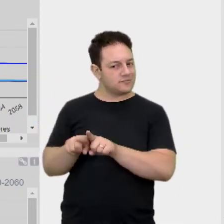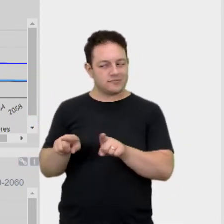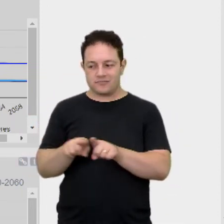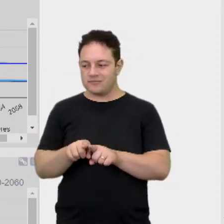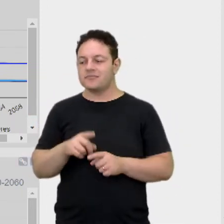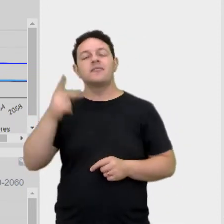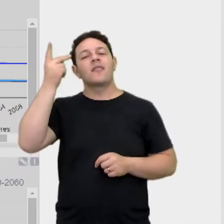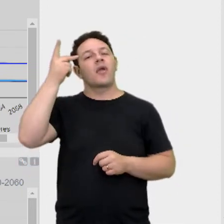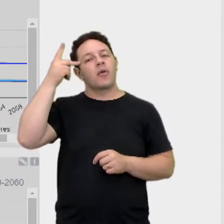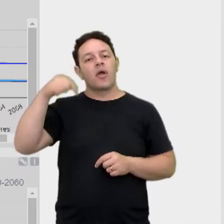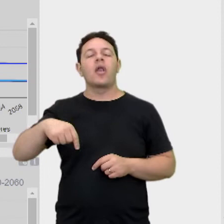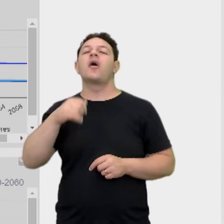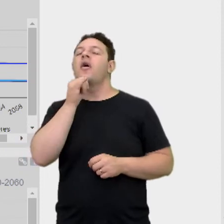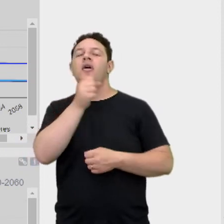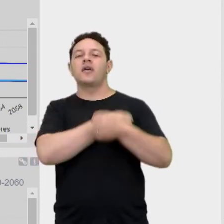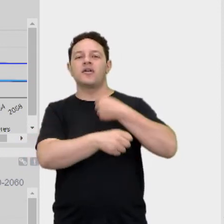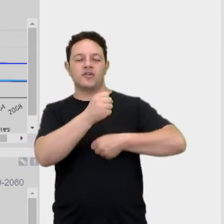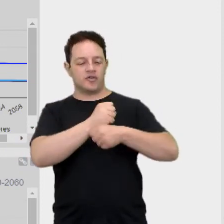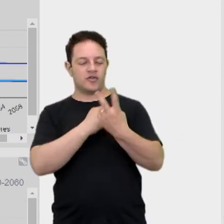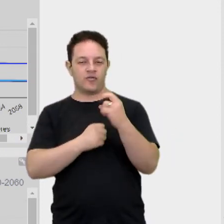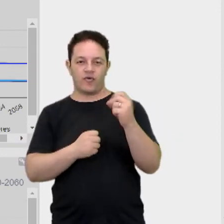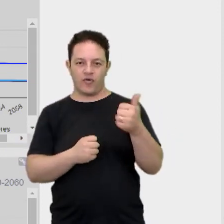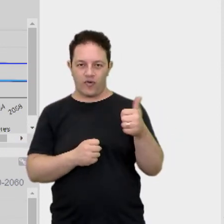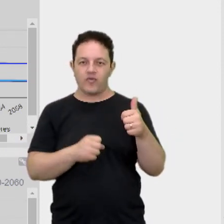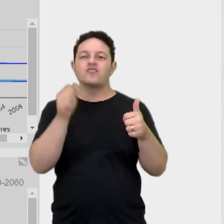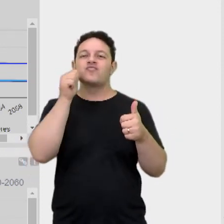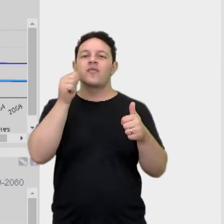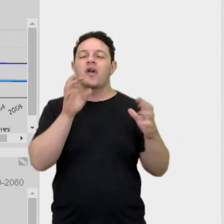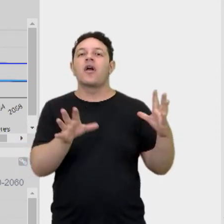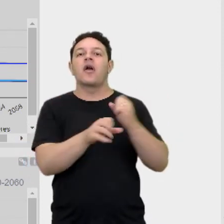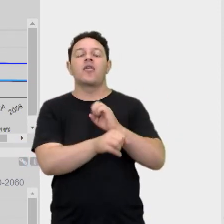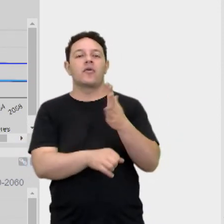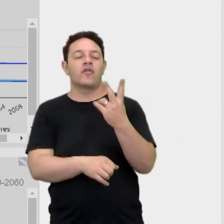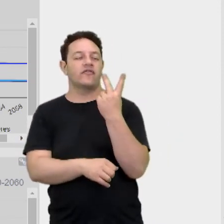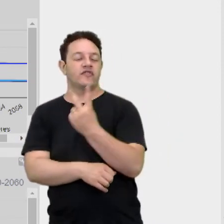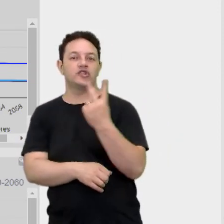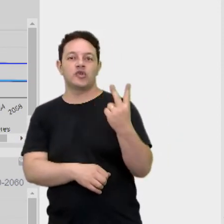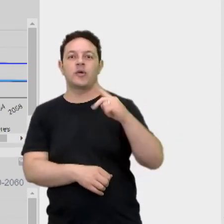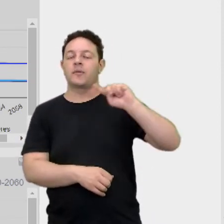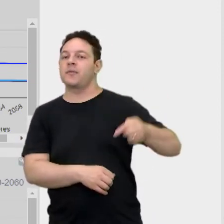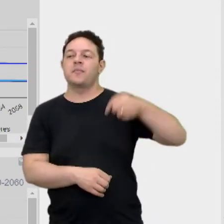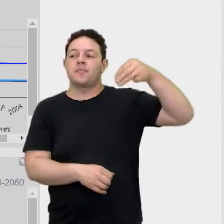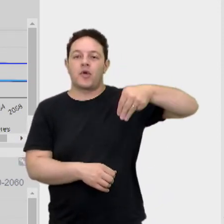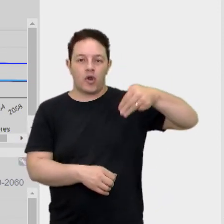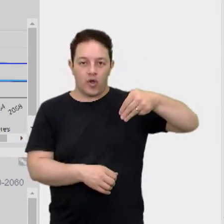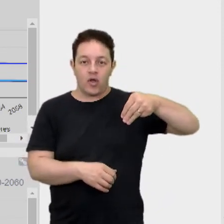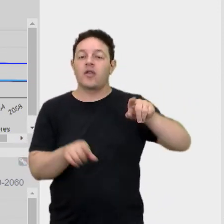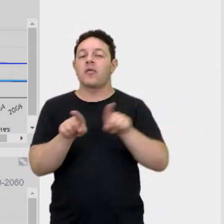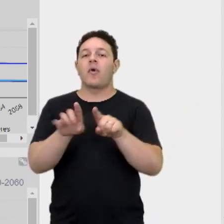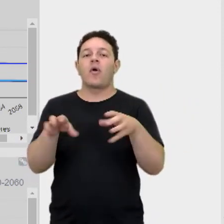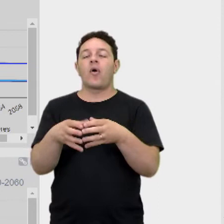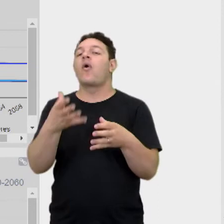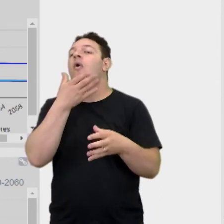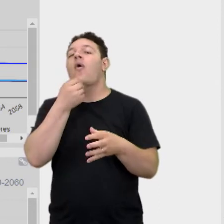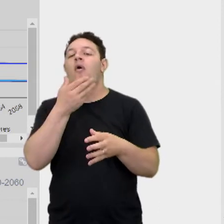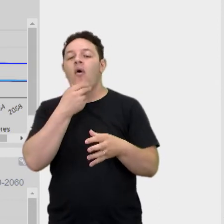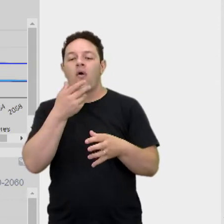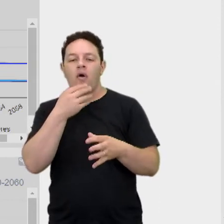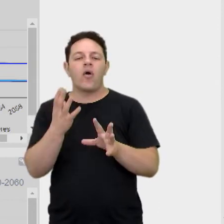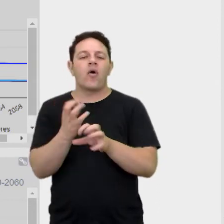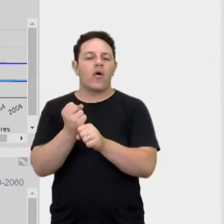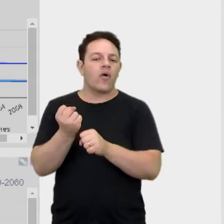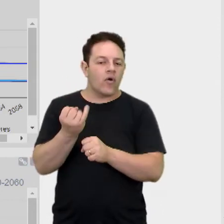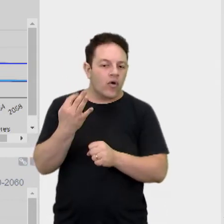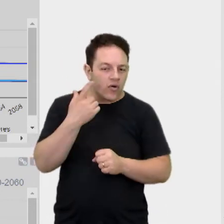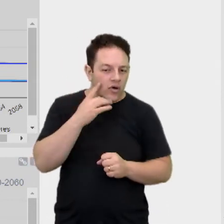as mulheres aí em 2011 com quase 22 milhões, né, e nós temos aí os homens, né, vamos ver aqui os homens, acho